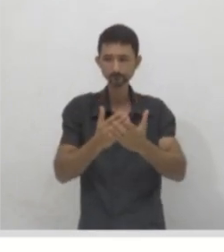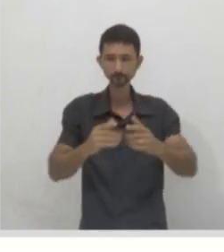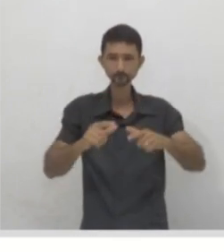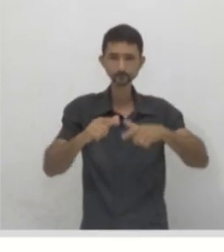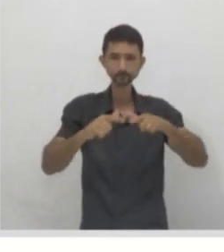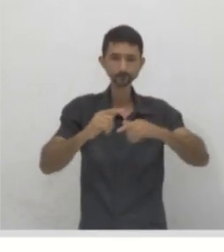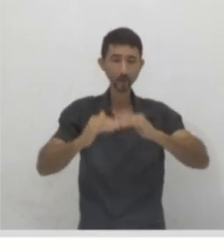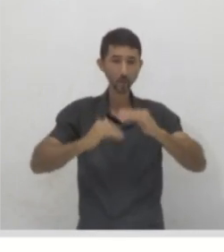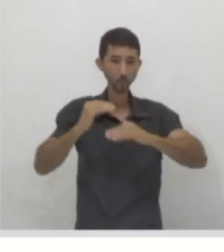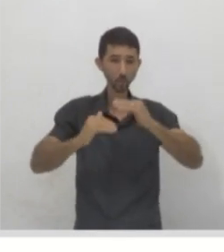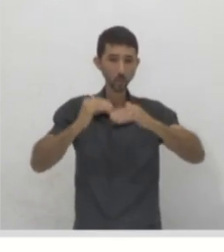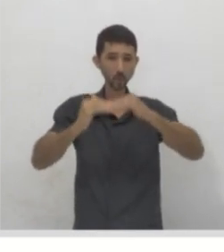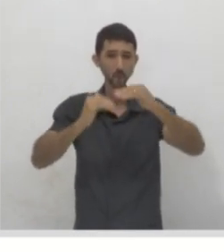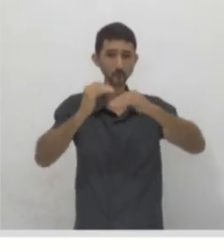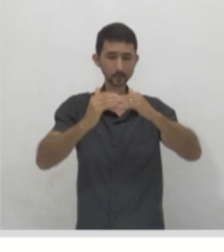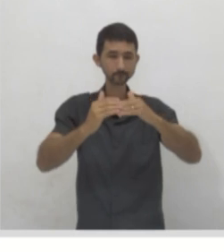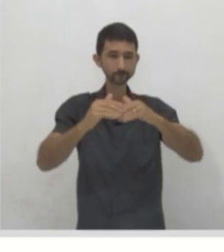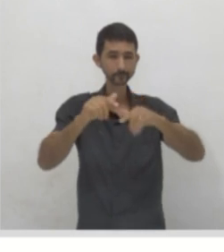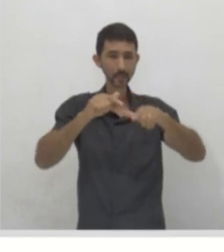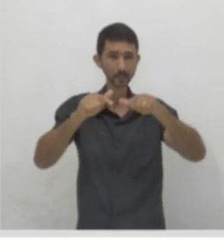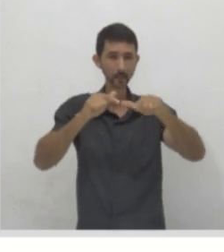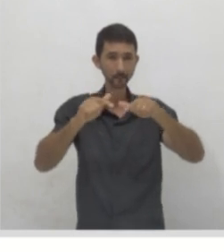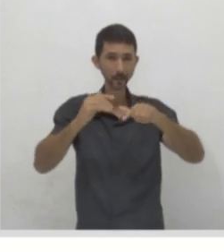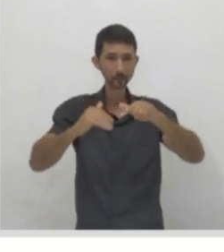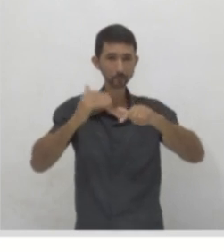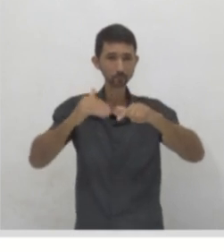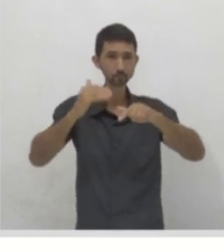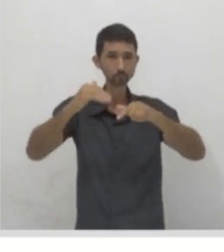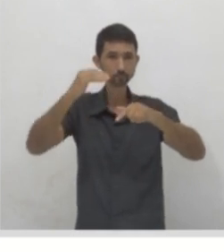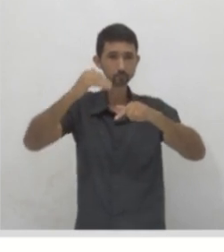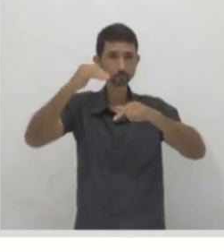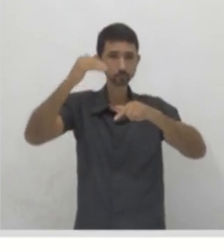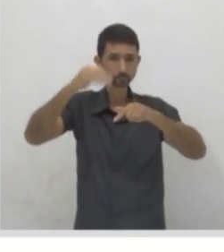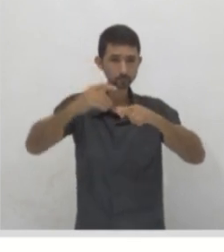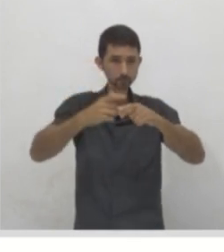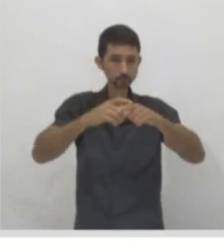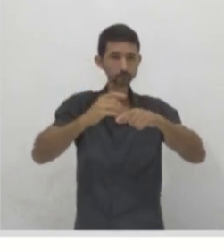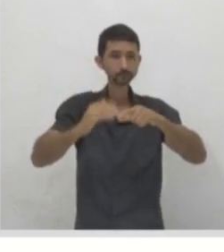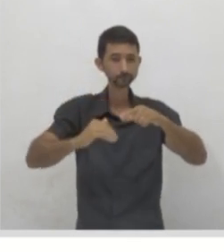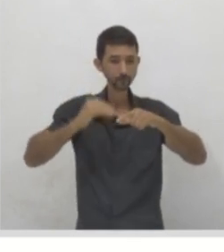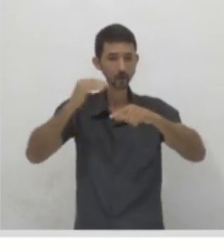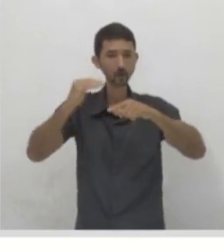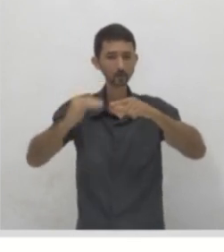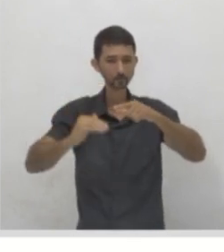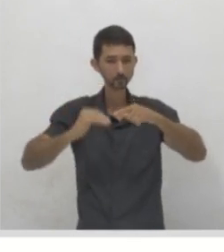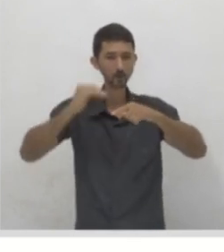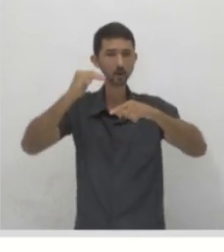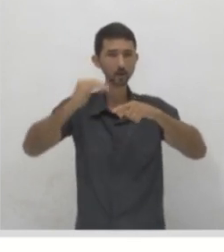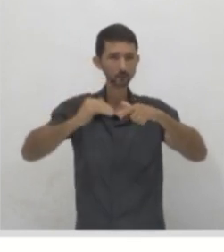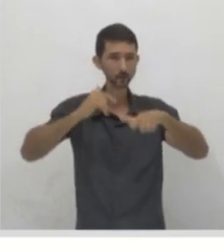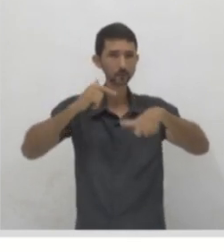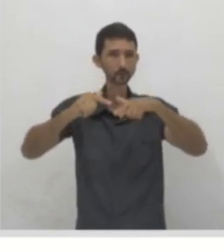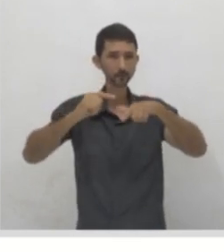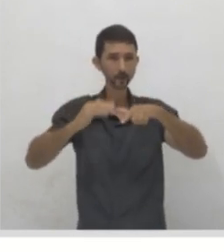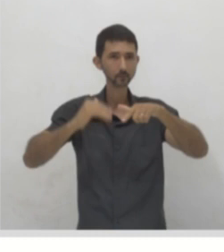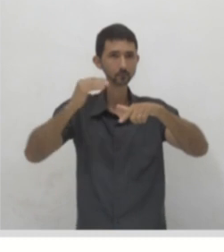de desenvolvimento das atividades vão se tornando cada vez maior.